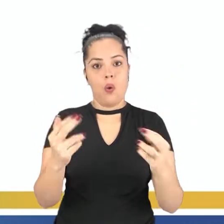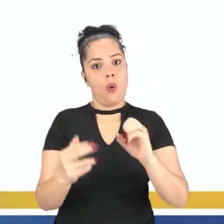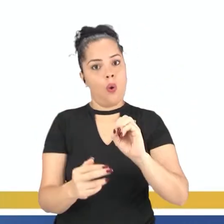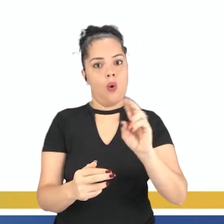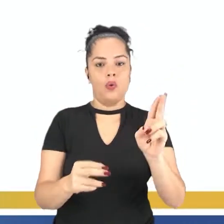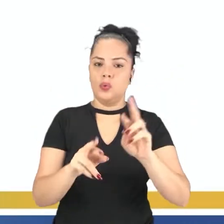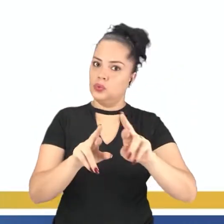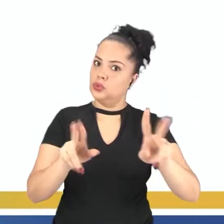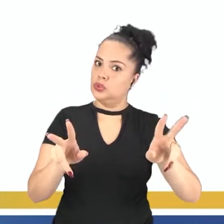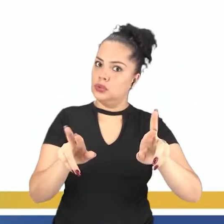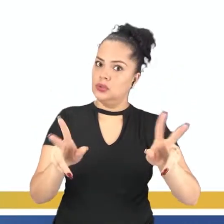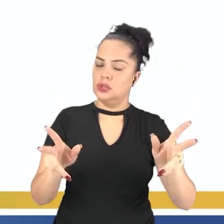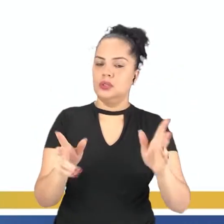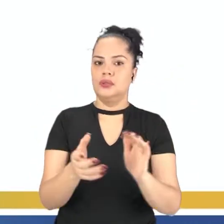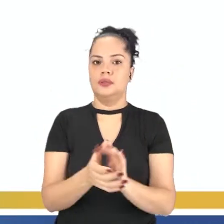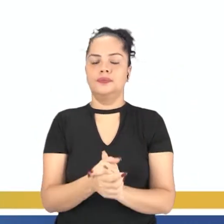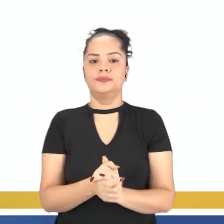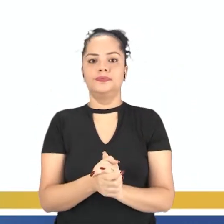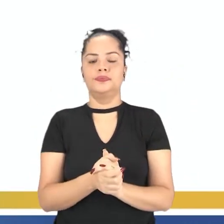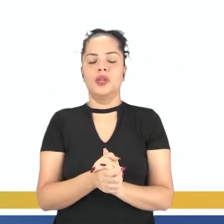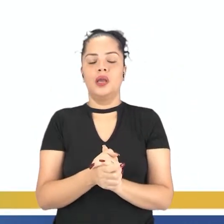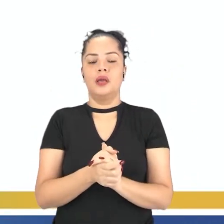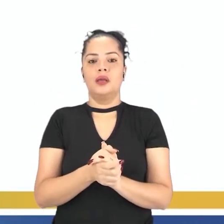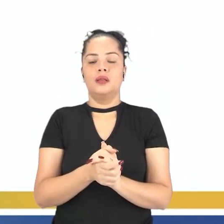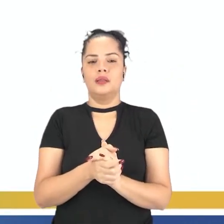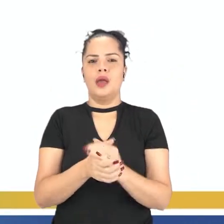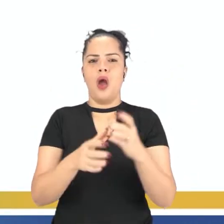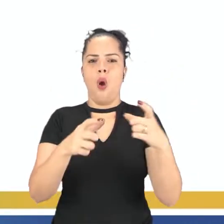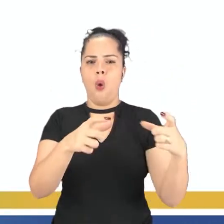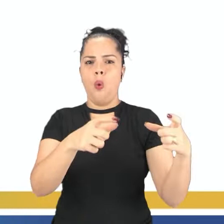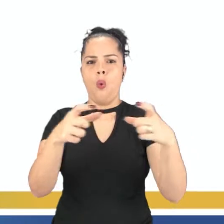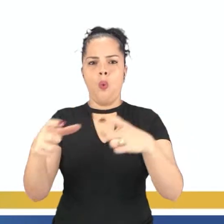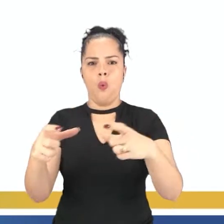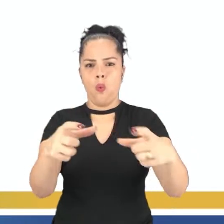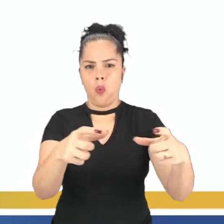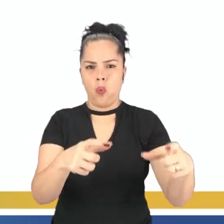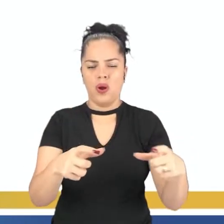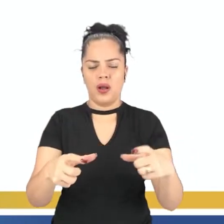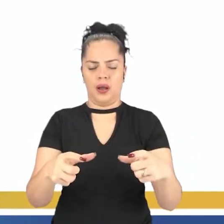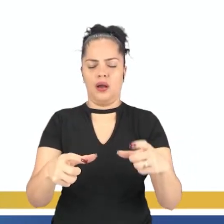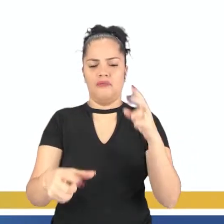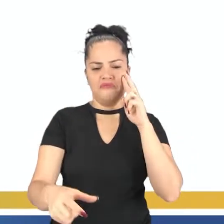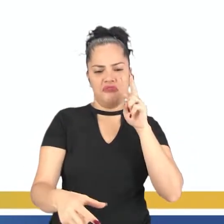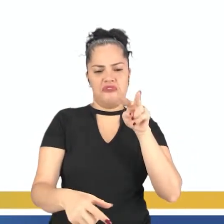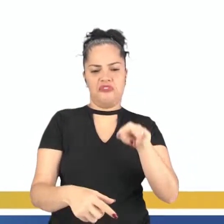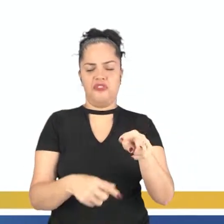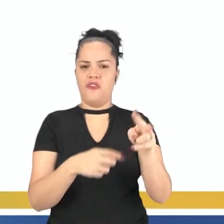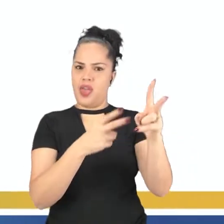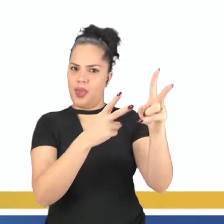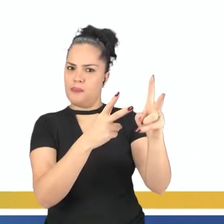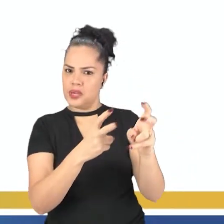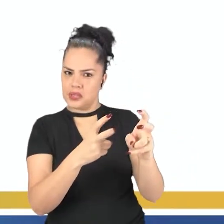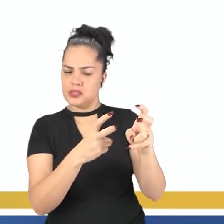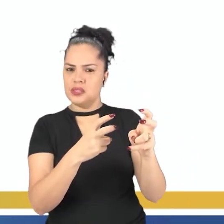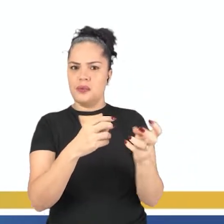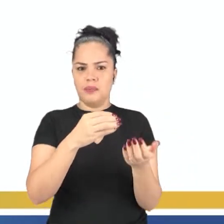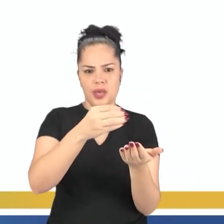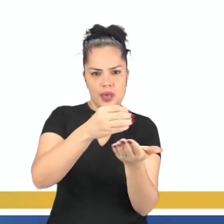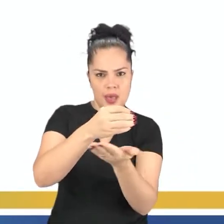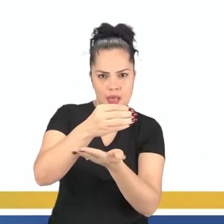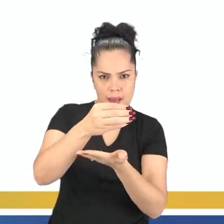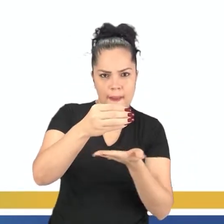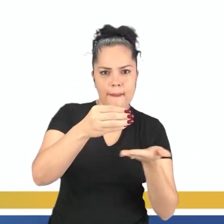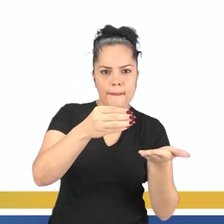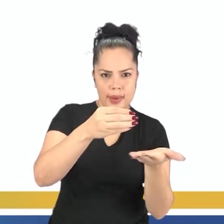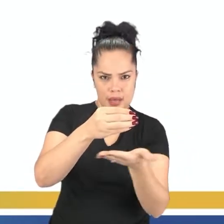e congruentes. A região do espaço compreendido entre essas duas bases forma